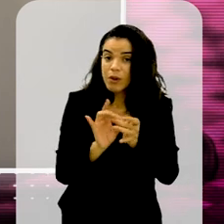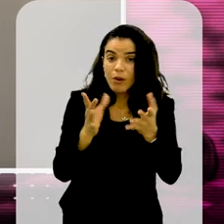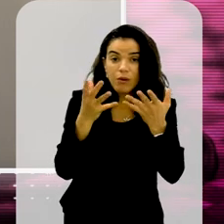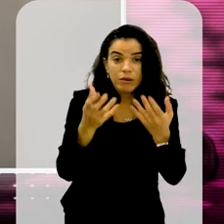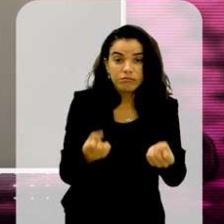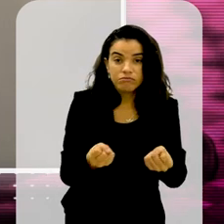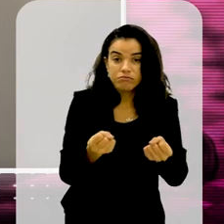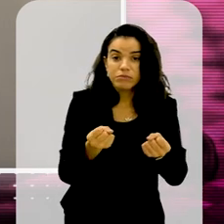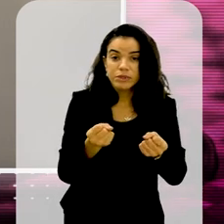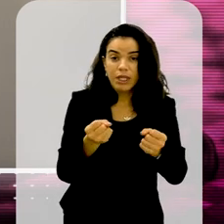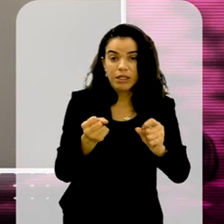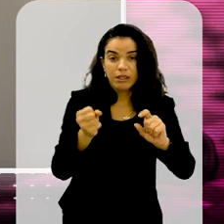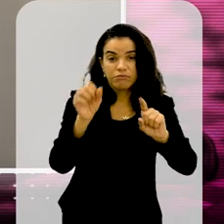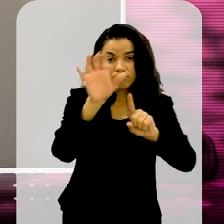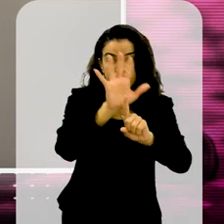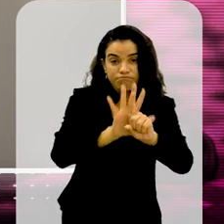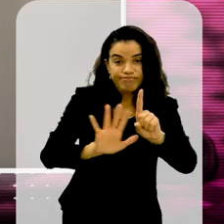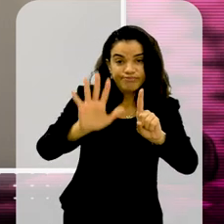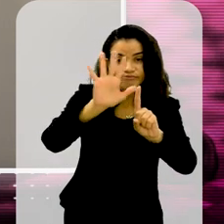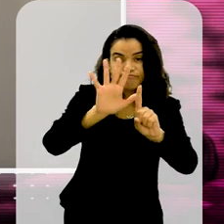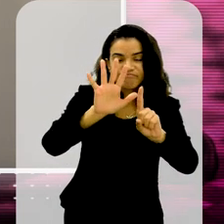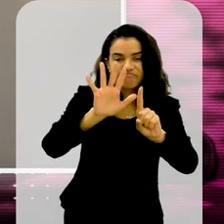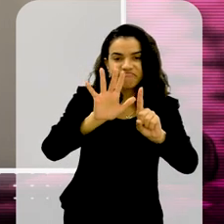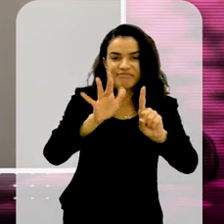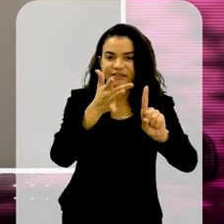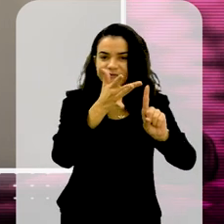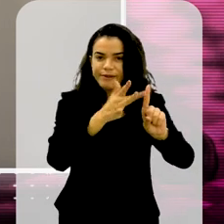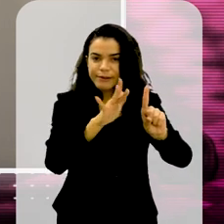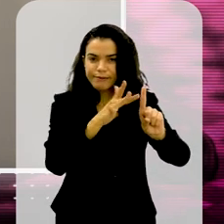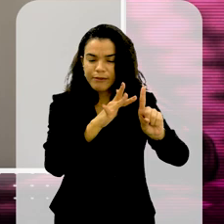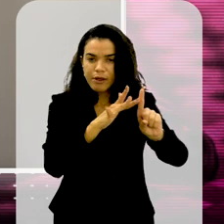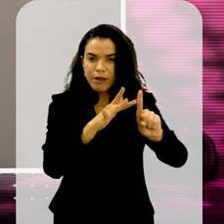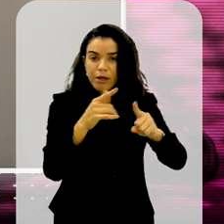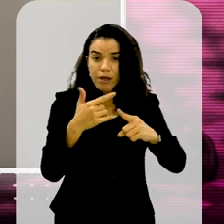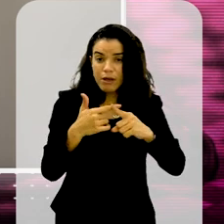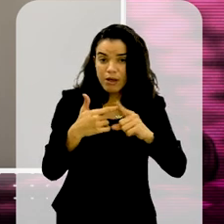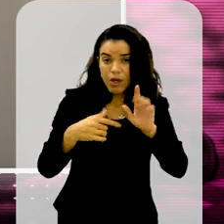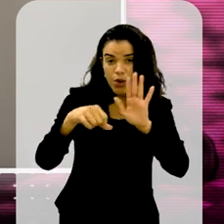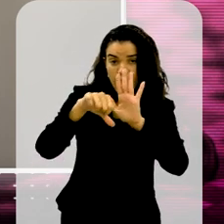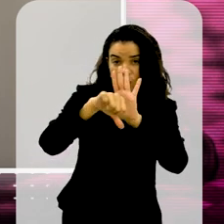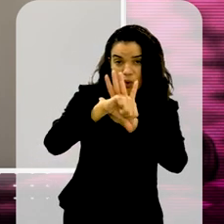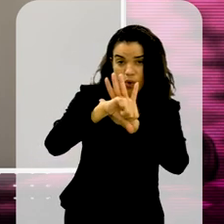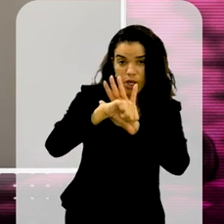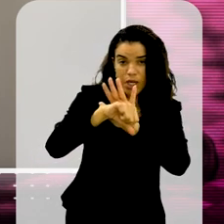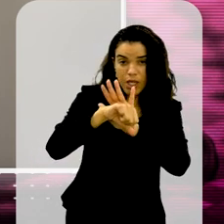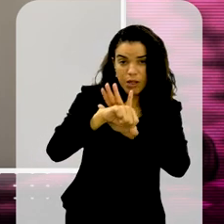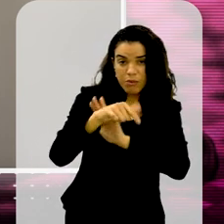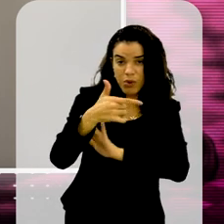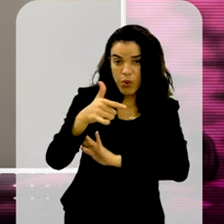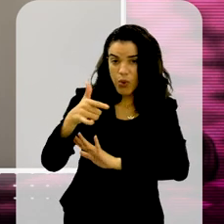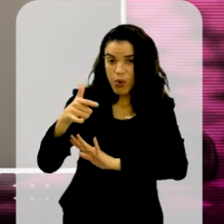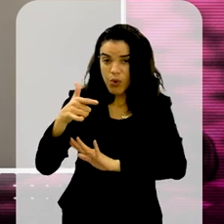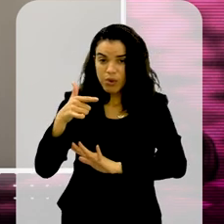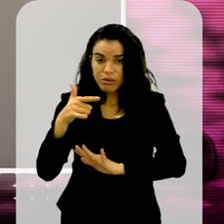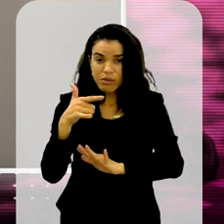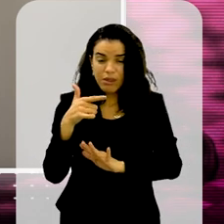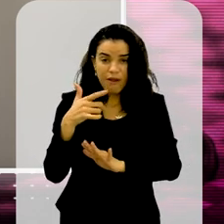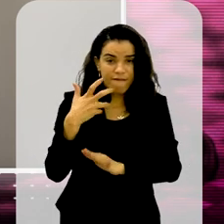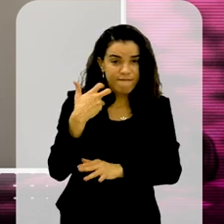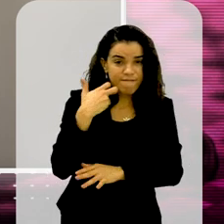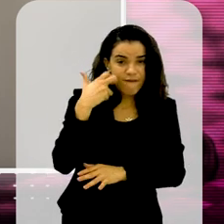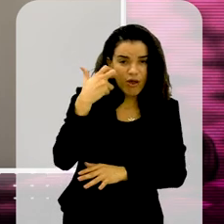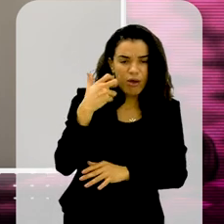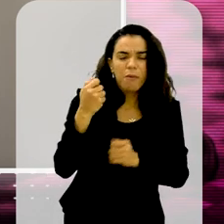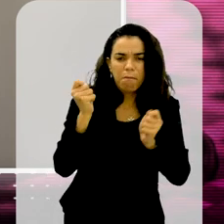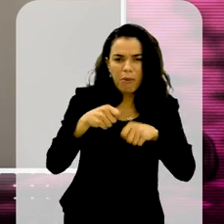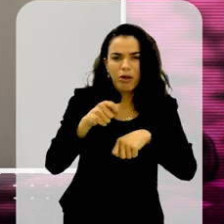Não permita que rótulos ou estereótipos te coloquem como vítima. Afinal, o criminoso que não tem escrúpulos, ele pode